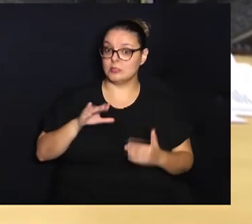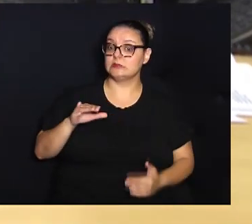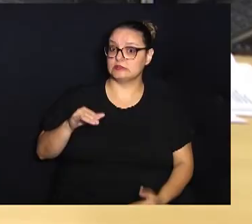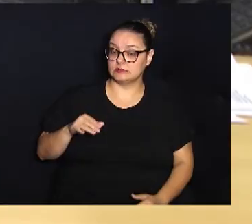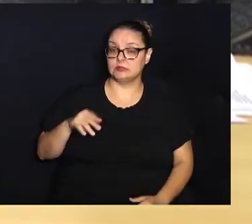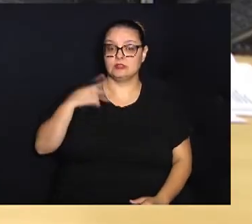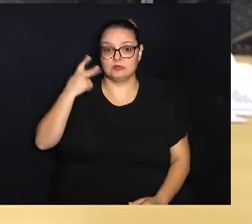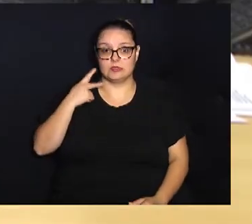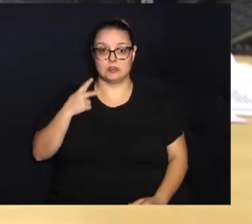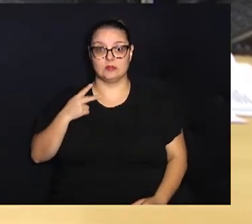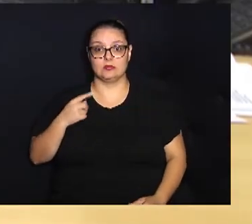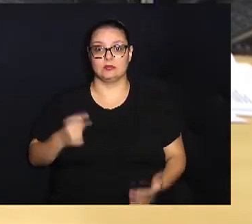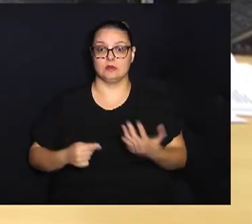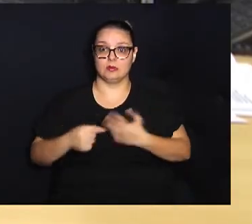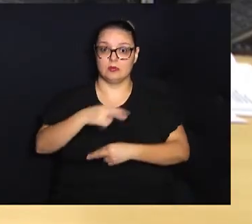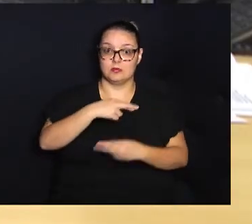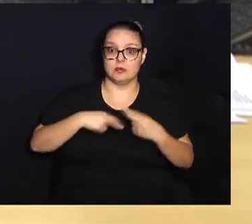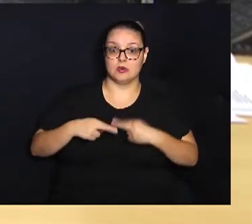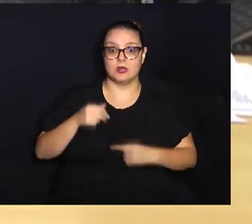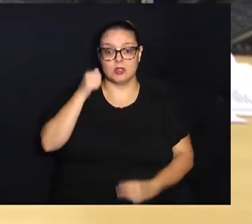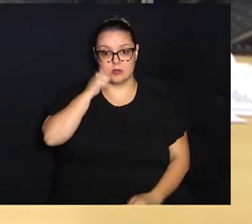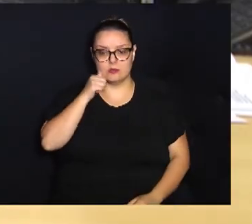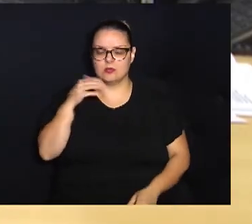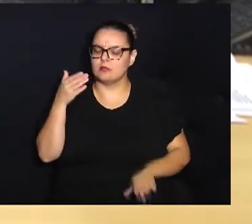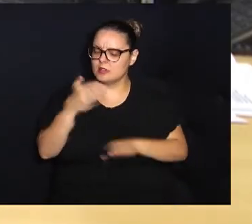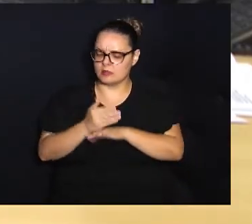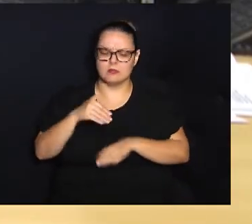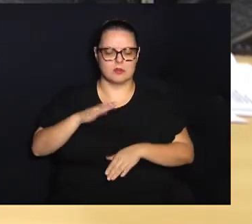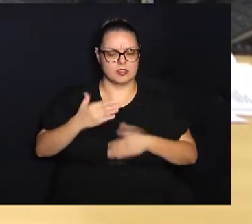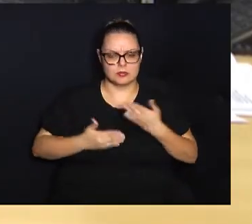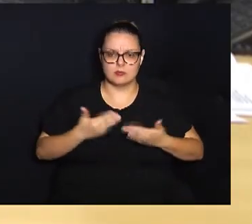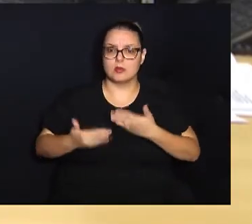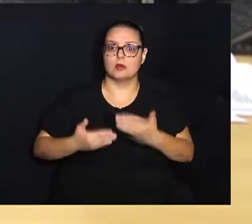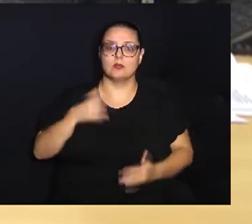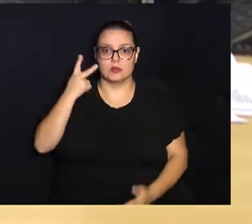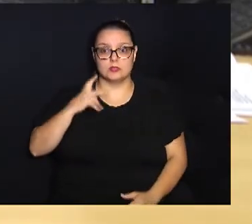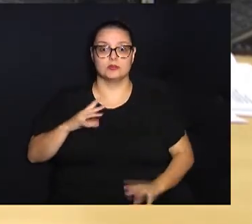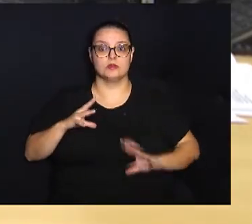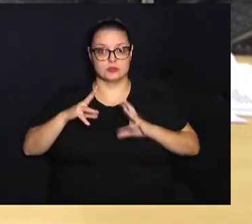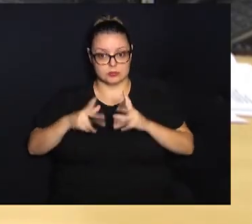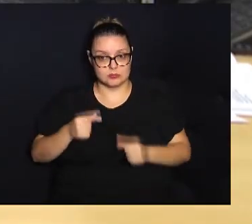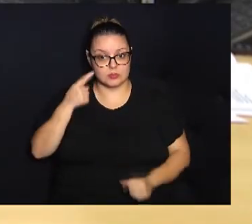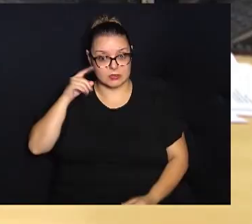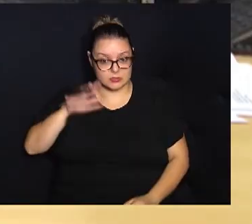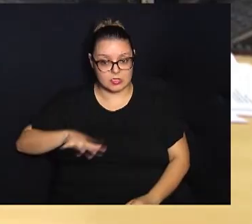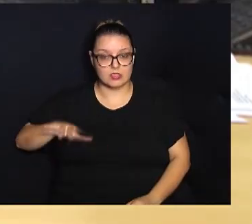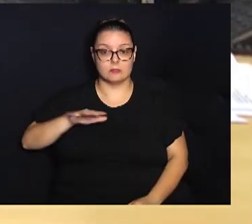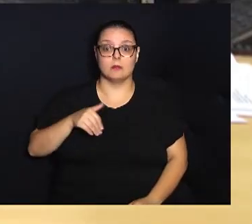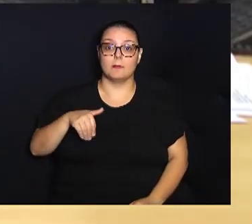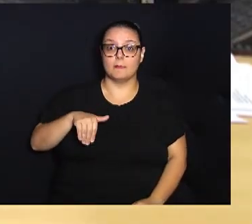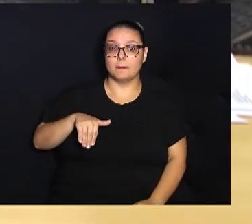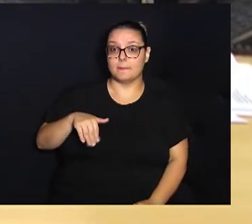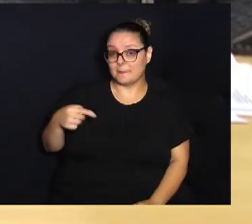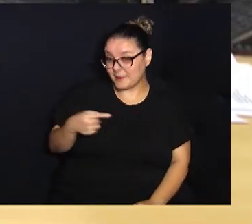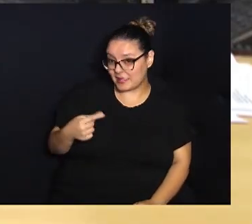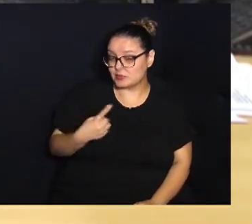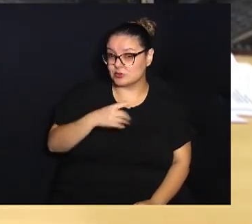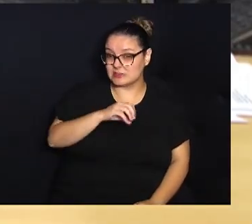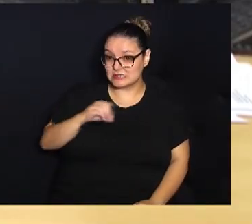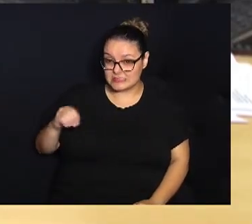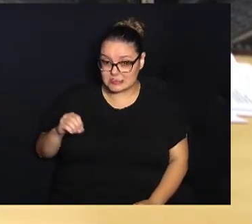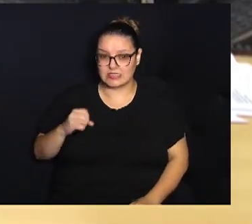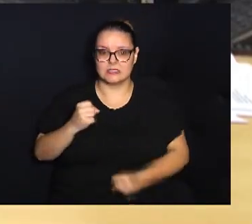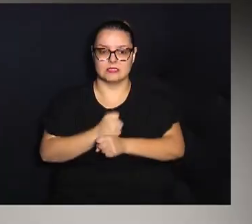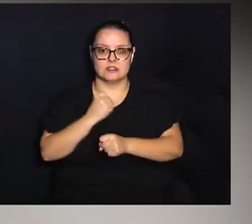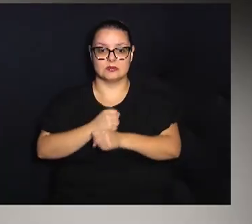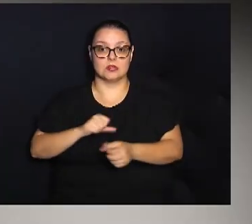na questão que as mulheres devam participar mais do processo político de modo geral, já que faz menos de 100 anos que a primeira mulher